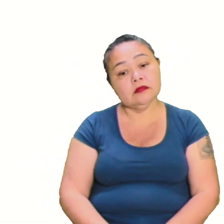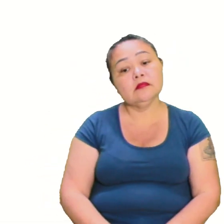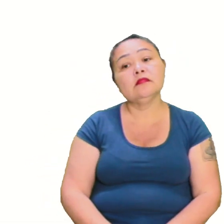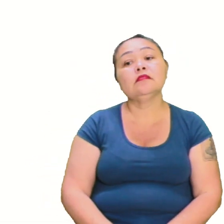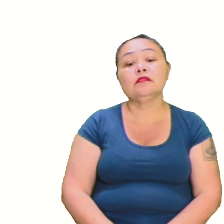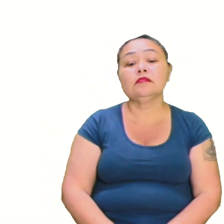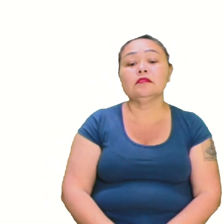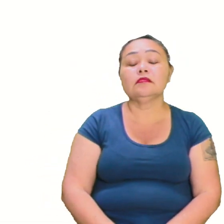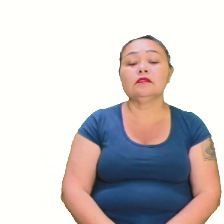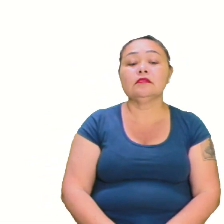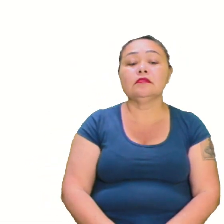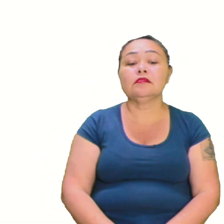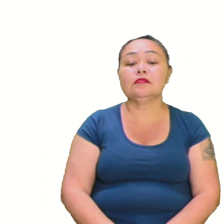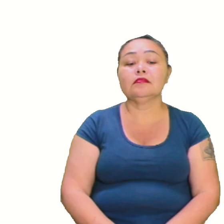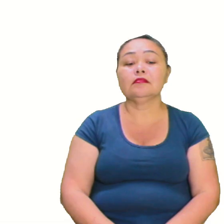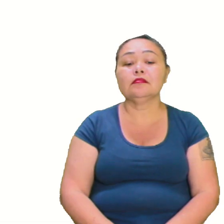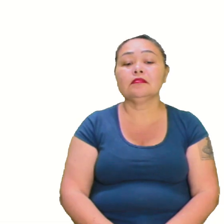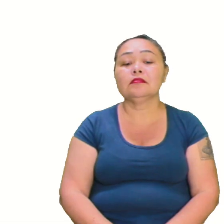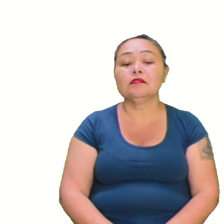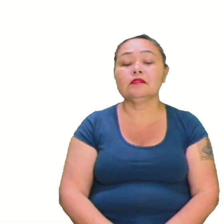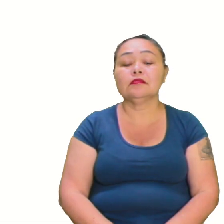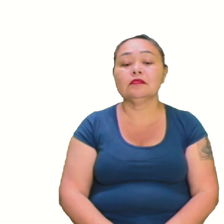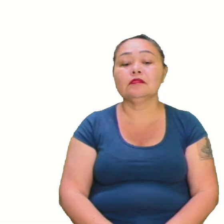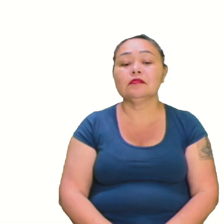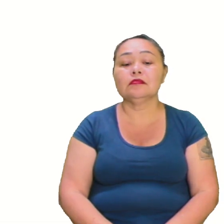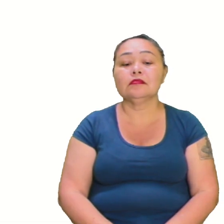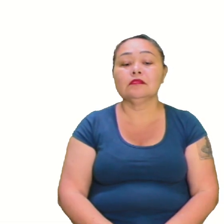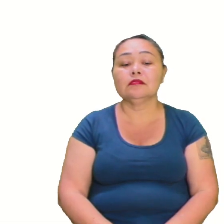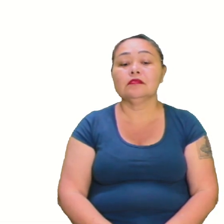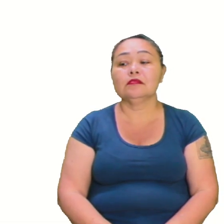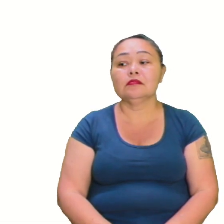De menos 2 a 2? Isso.